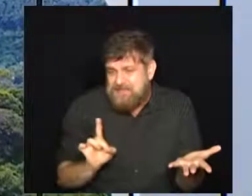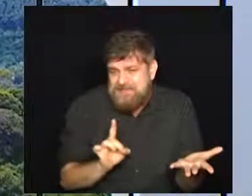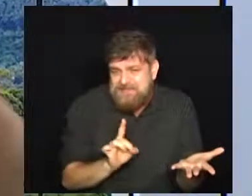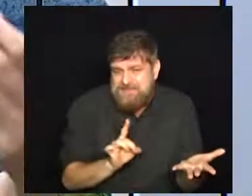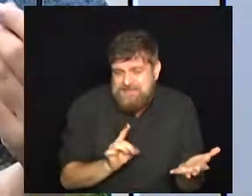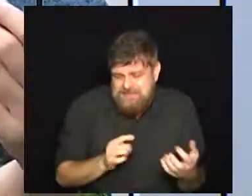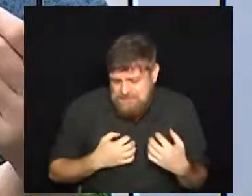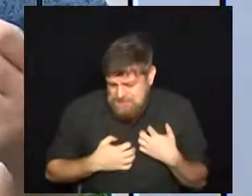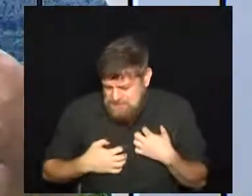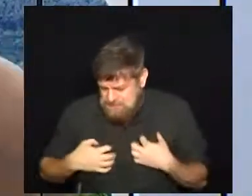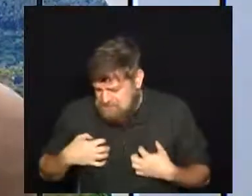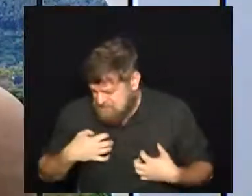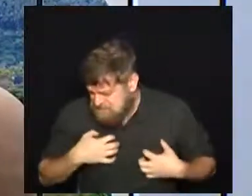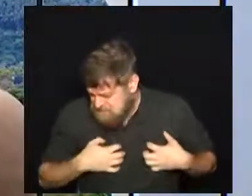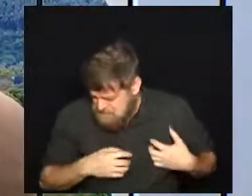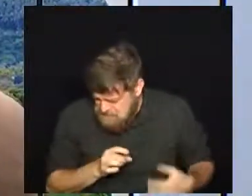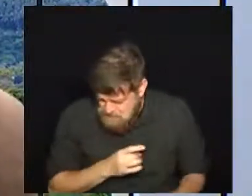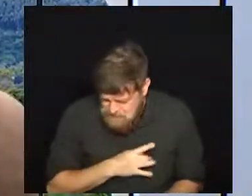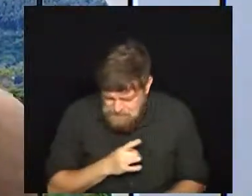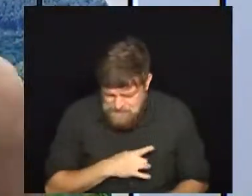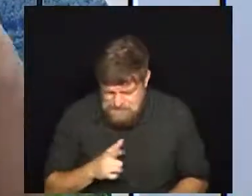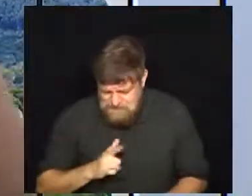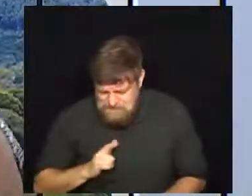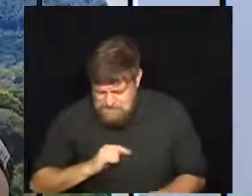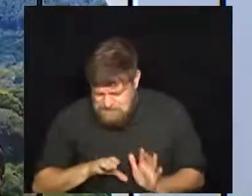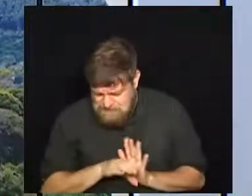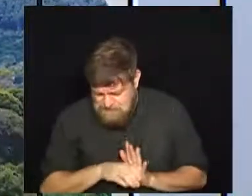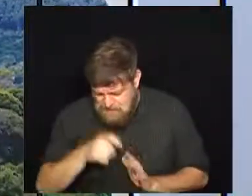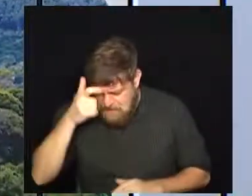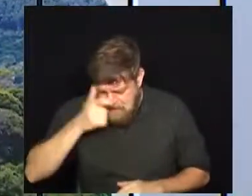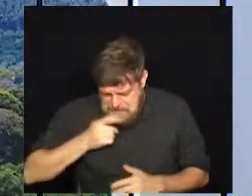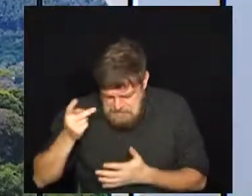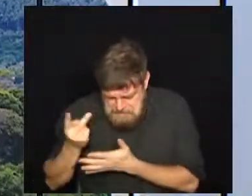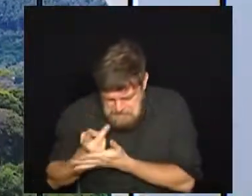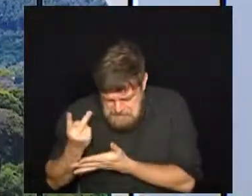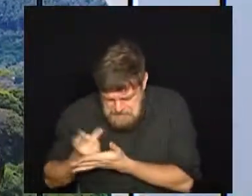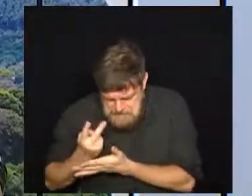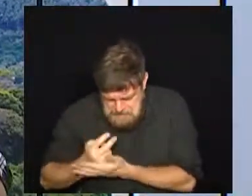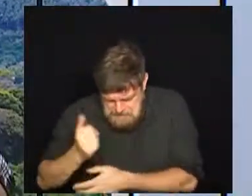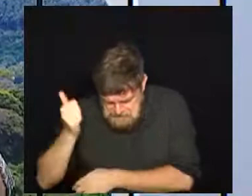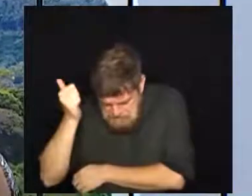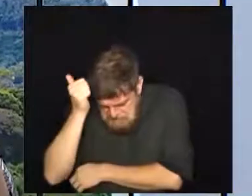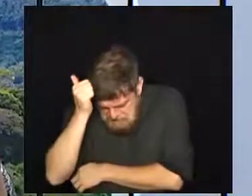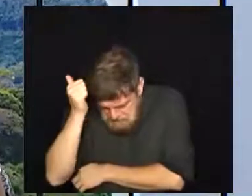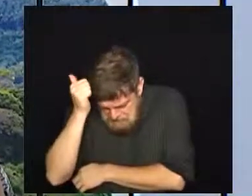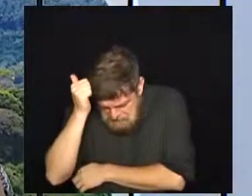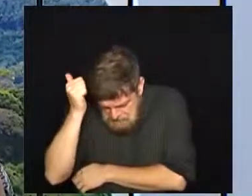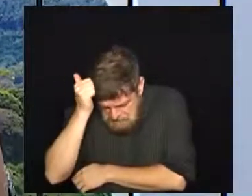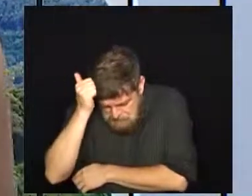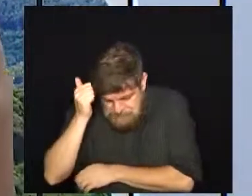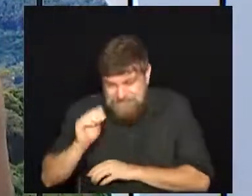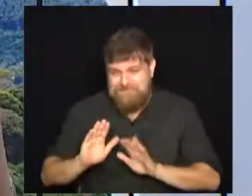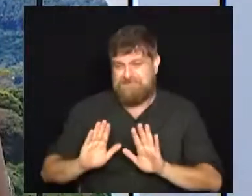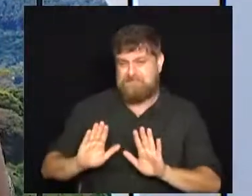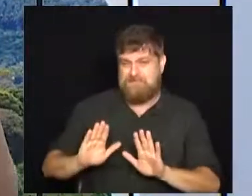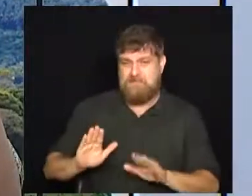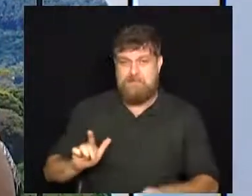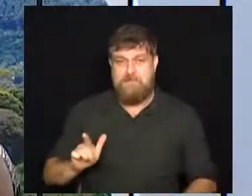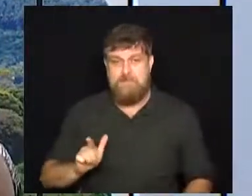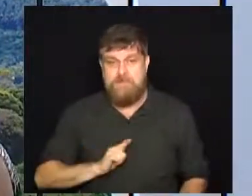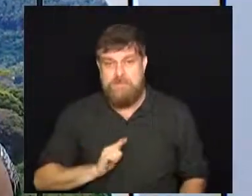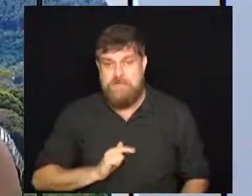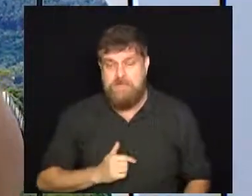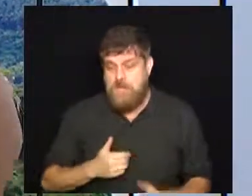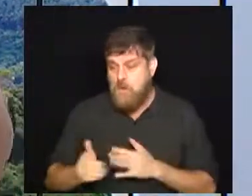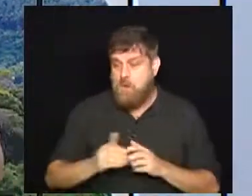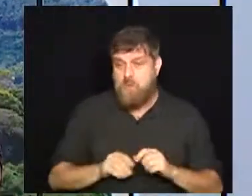fragilizada e ela ainda tem aquele conceito de que a culpa é dela. Entendeu? Então, qualquer frase